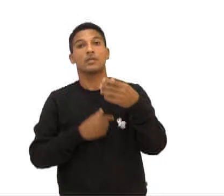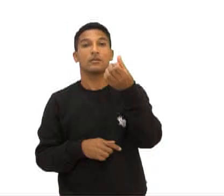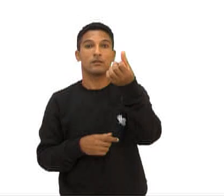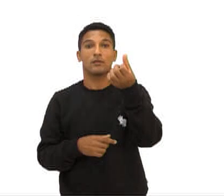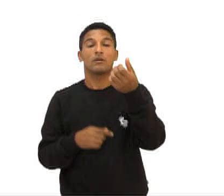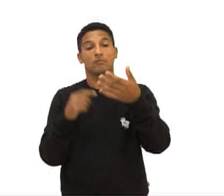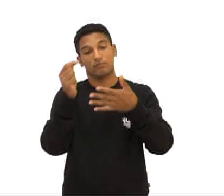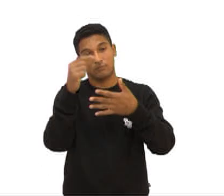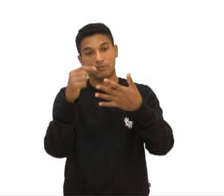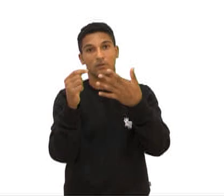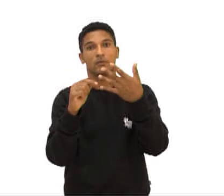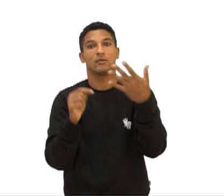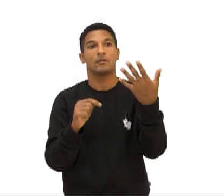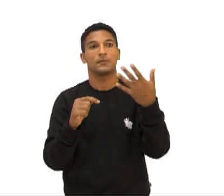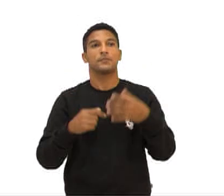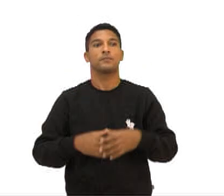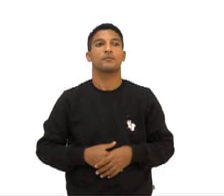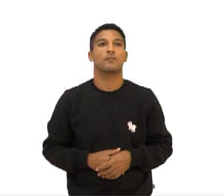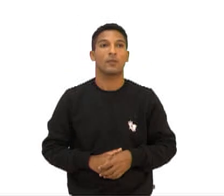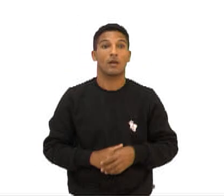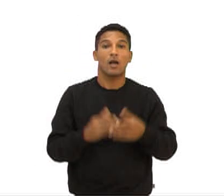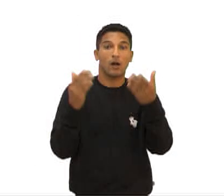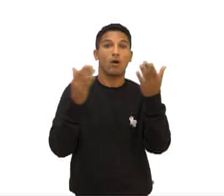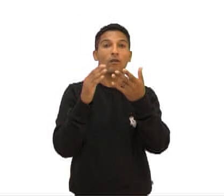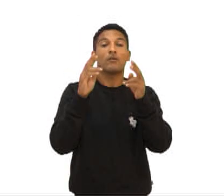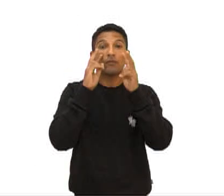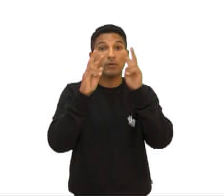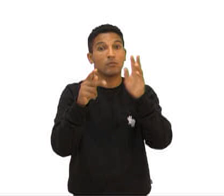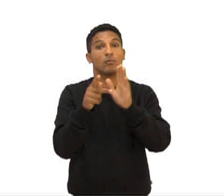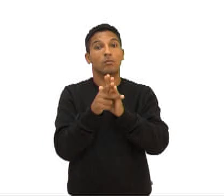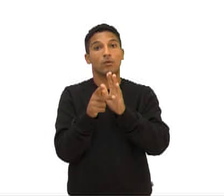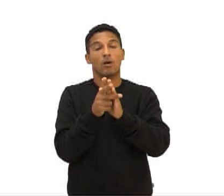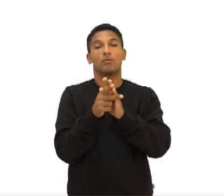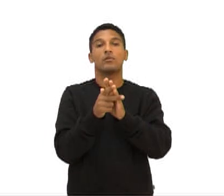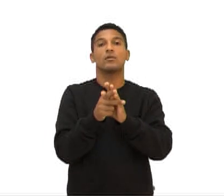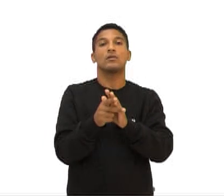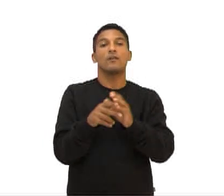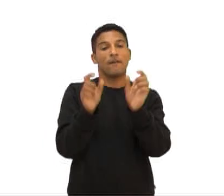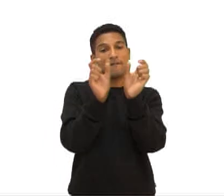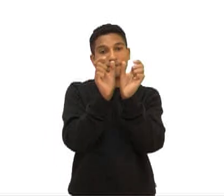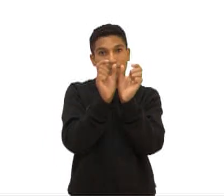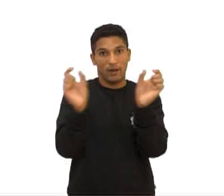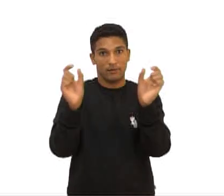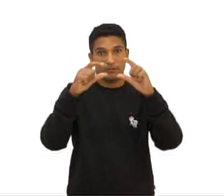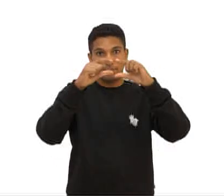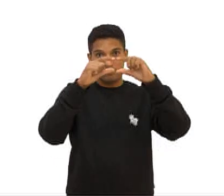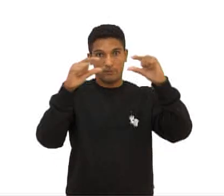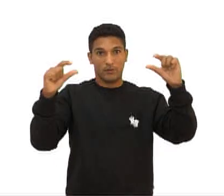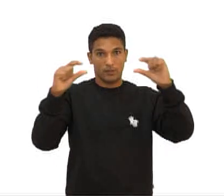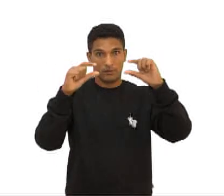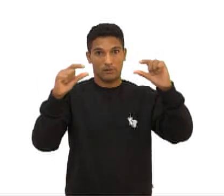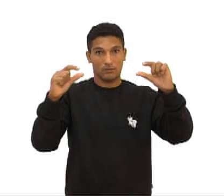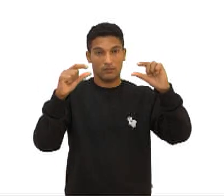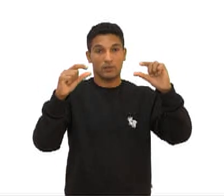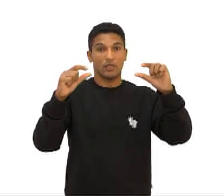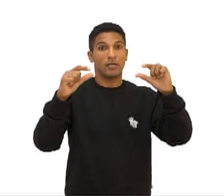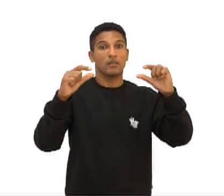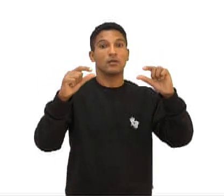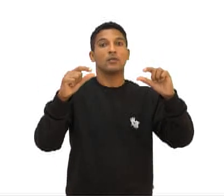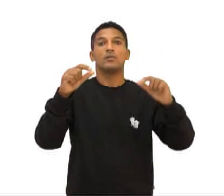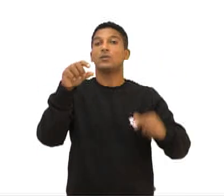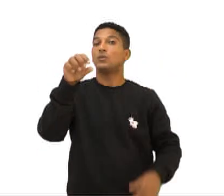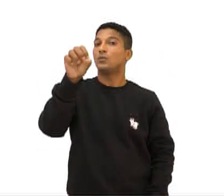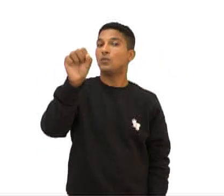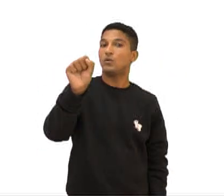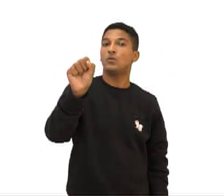oração subordinada substantiva subjetiva exerce a função de sujeito.